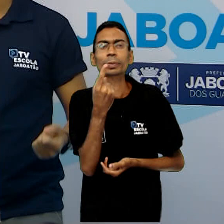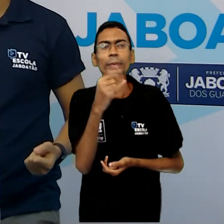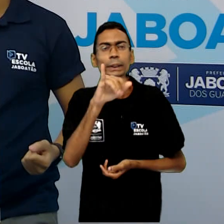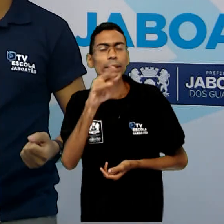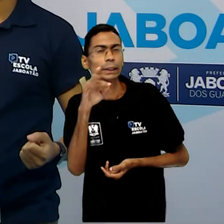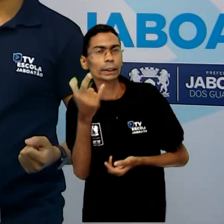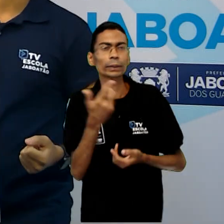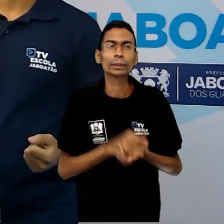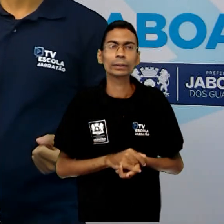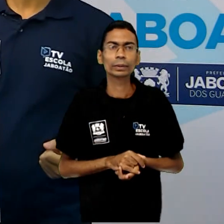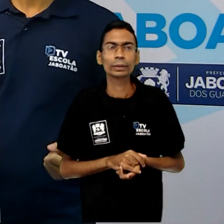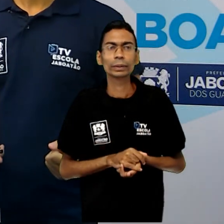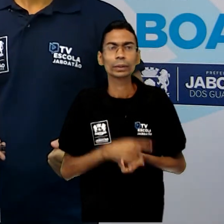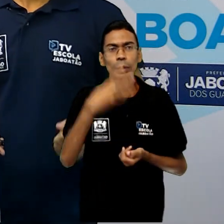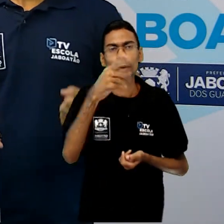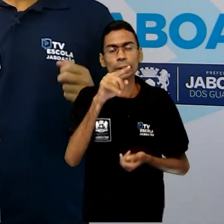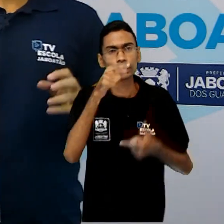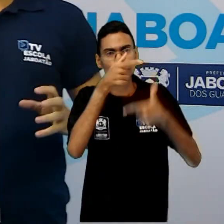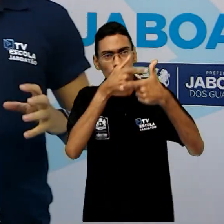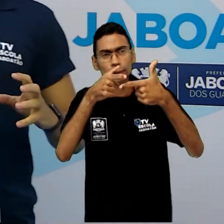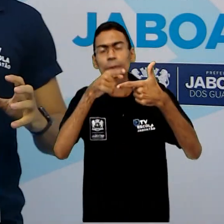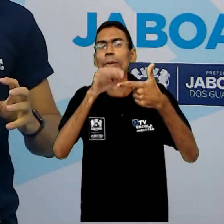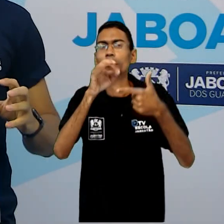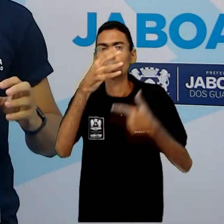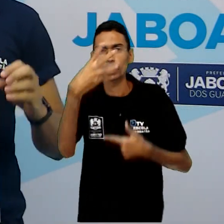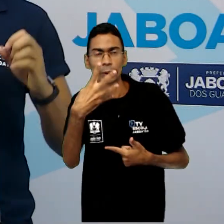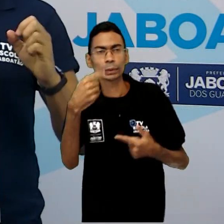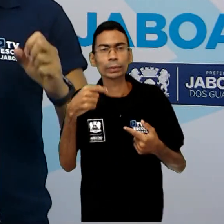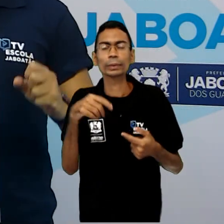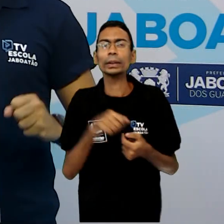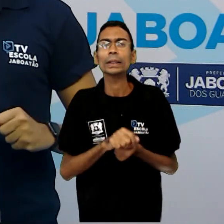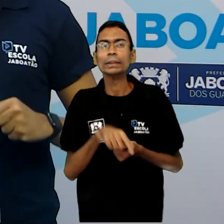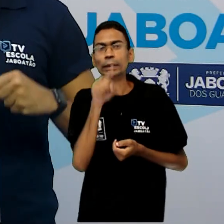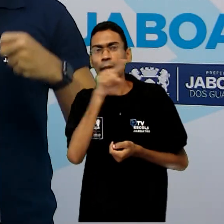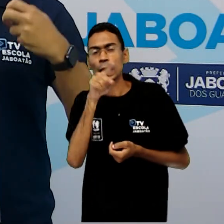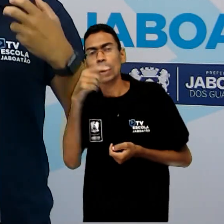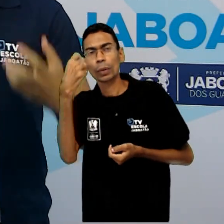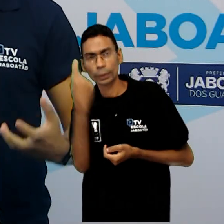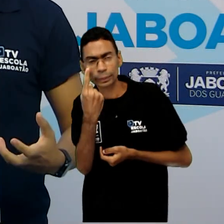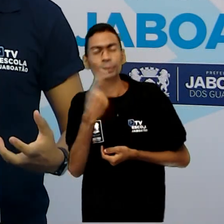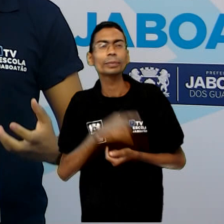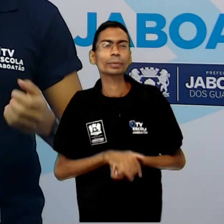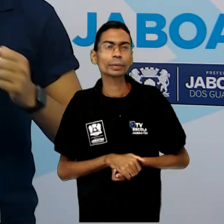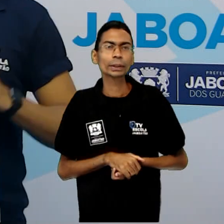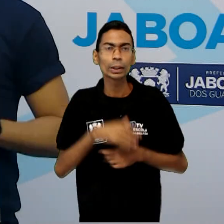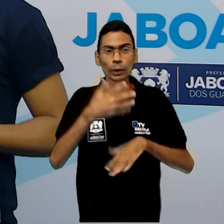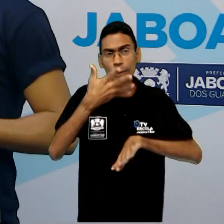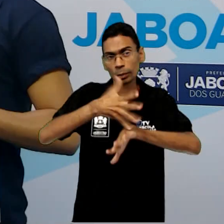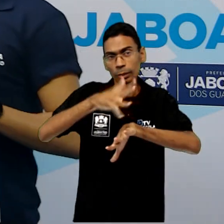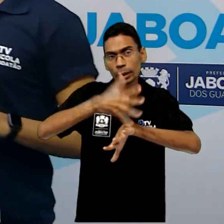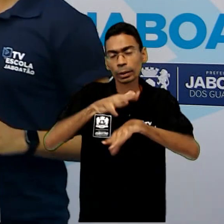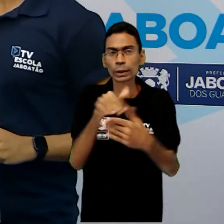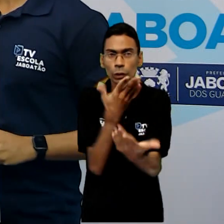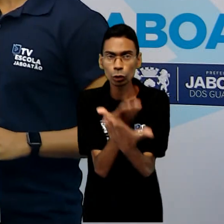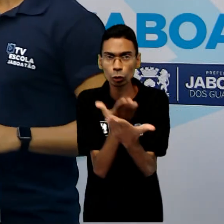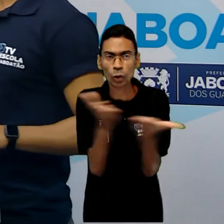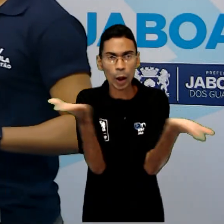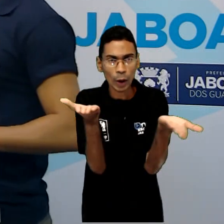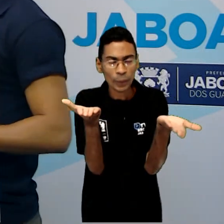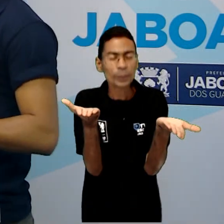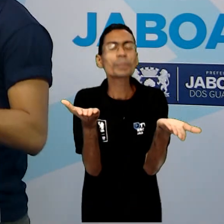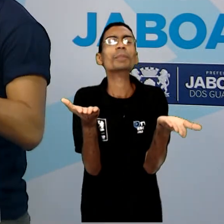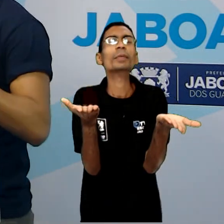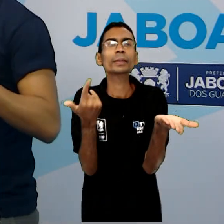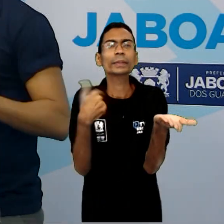é igual a 1. Bom, gente, vamos colocar em prática aquilo que nós estamos estudando. Escreva as frações